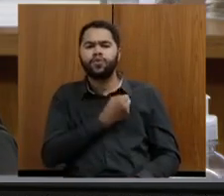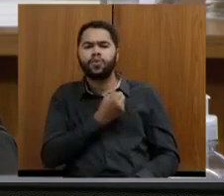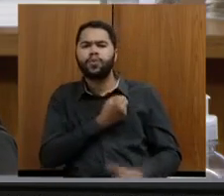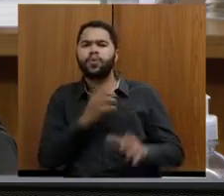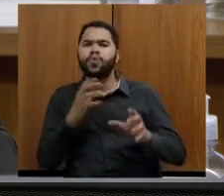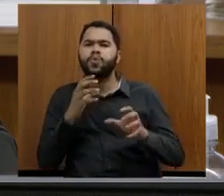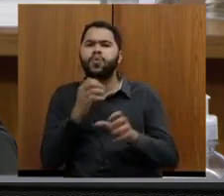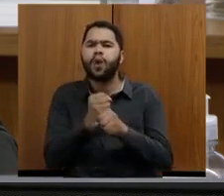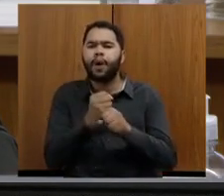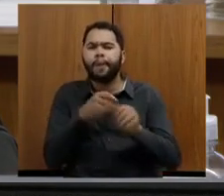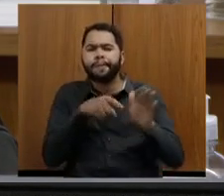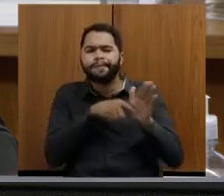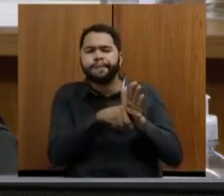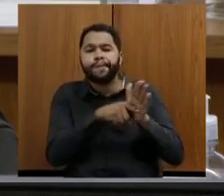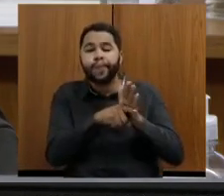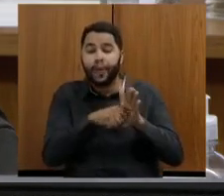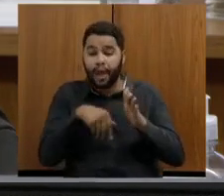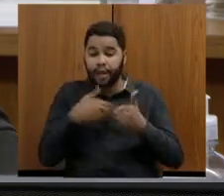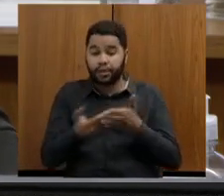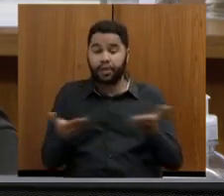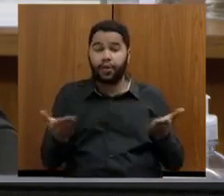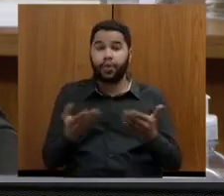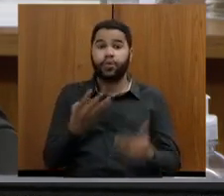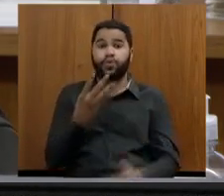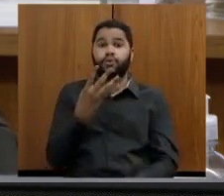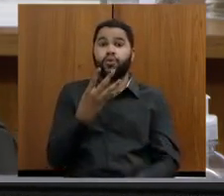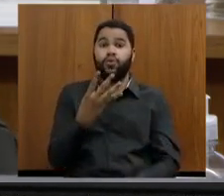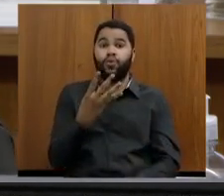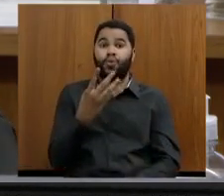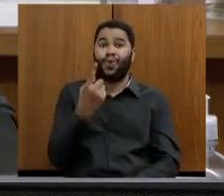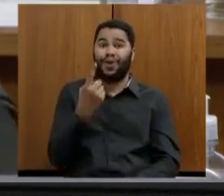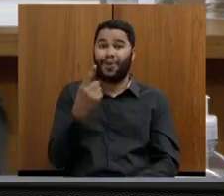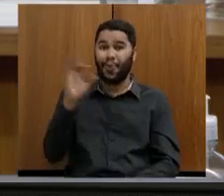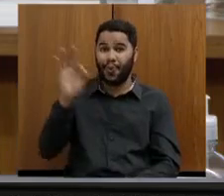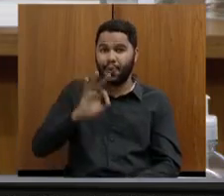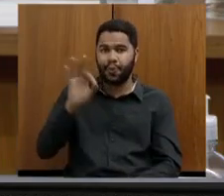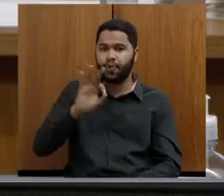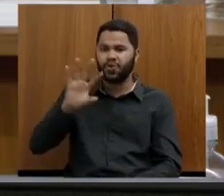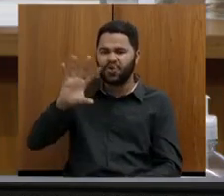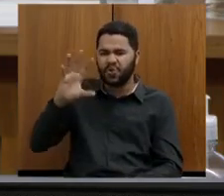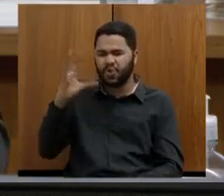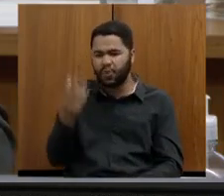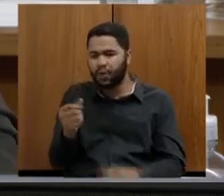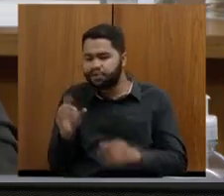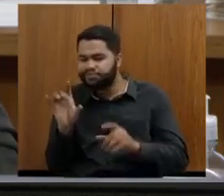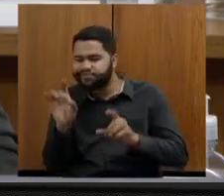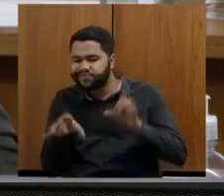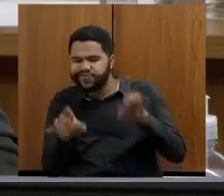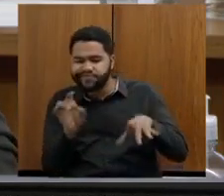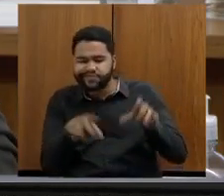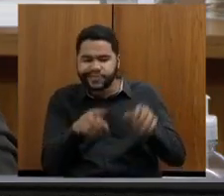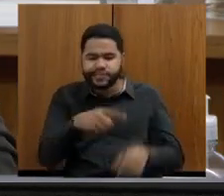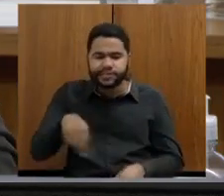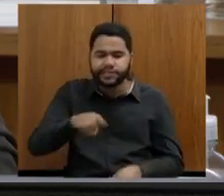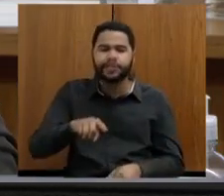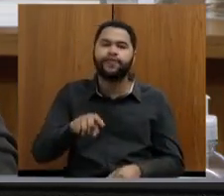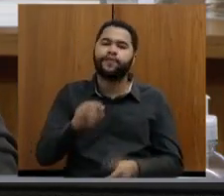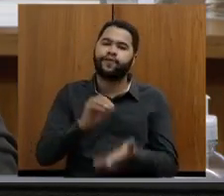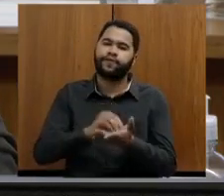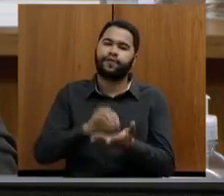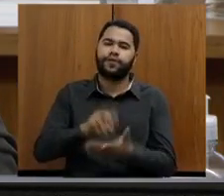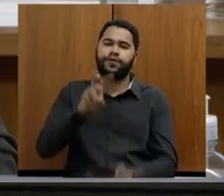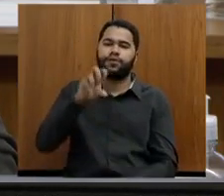nós investigamos até o presente momento 41 por cento de todo o rejeito restando ainda